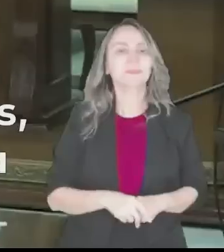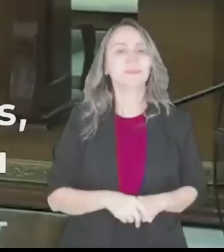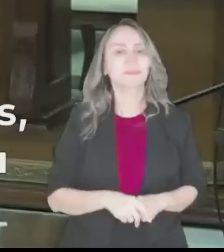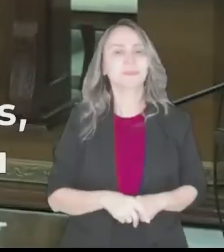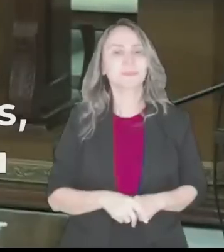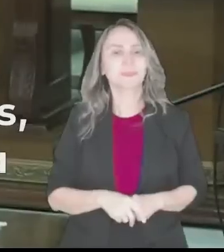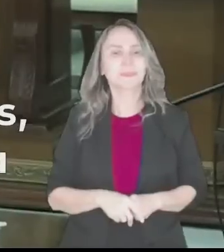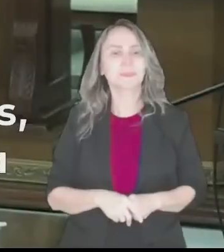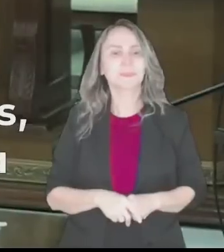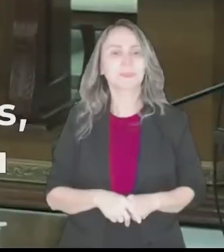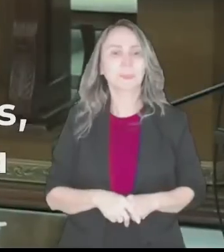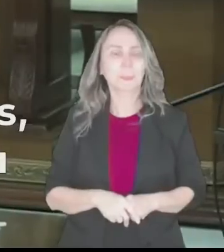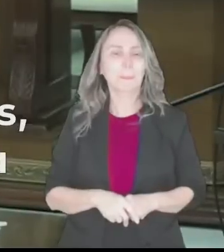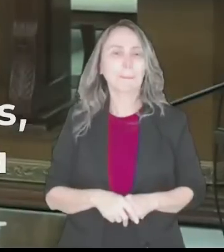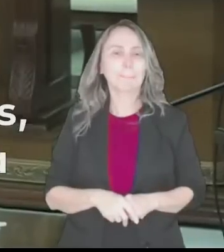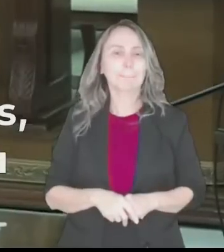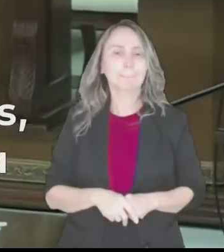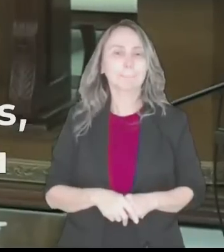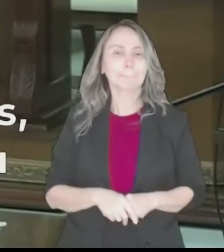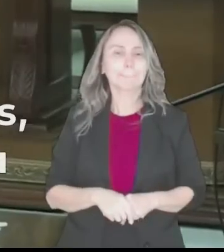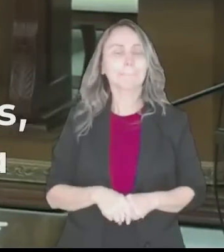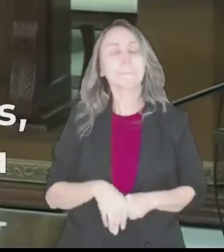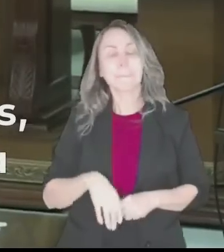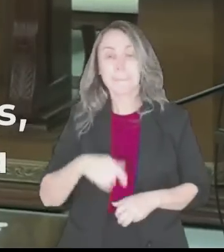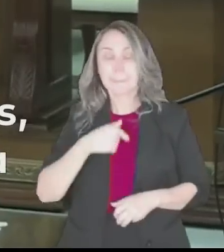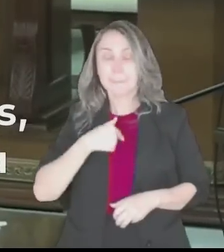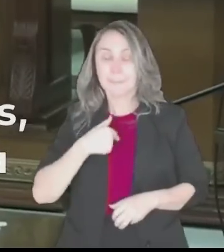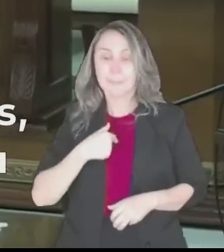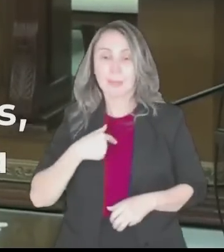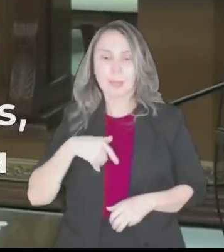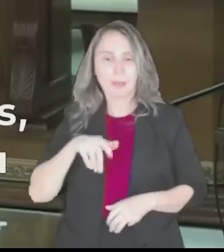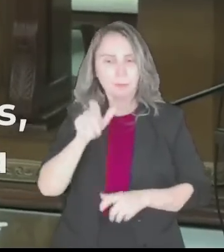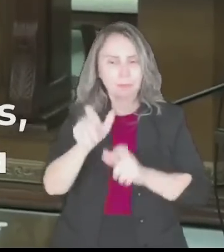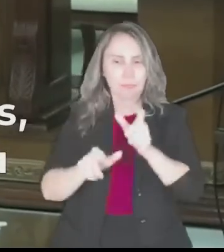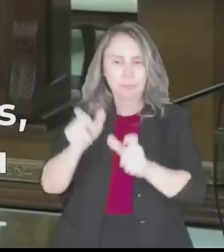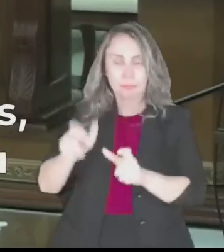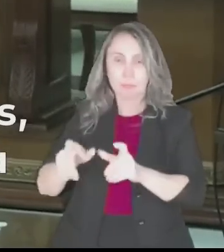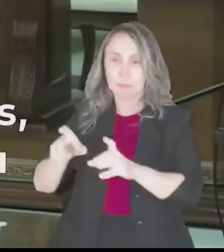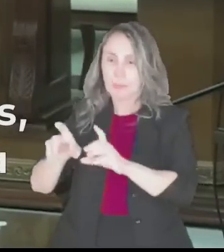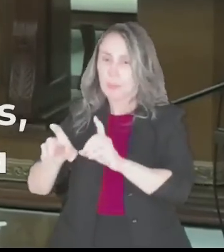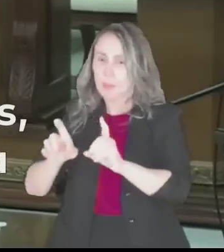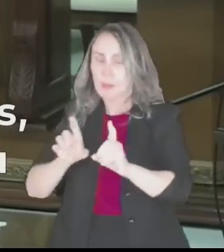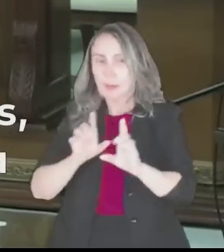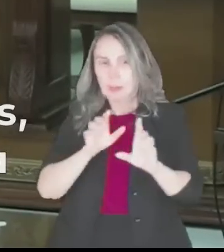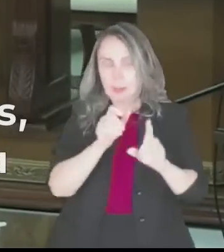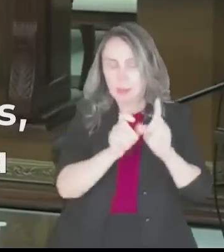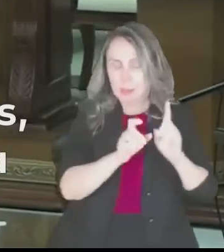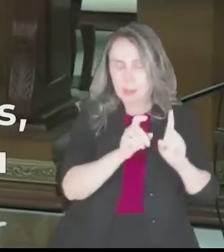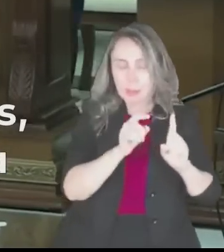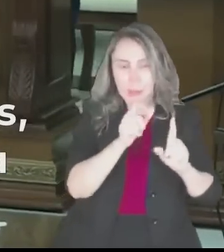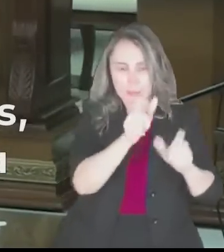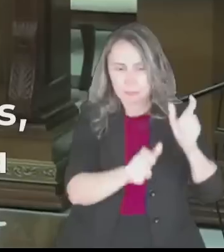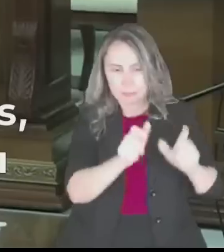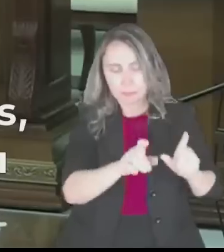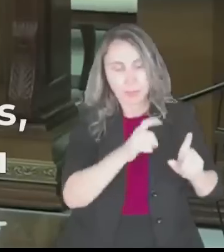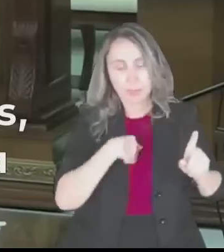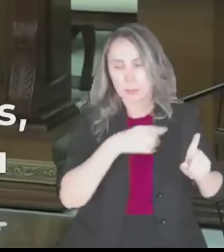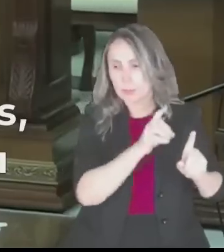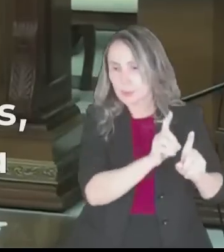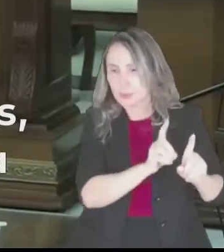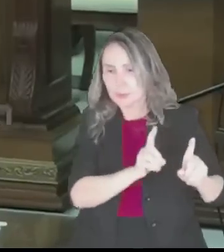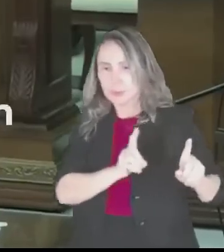Apartando-me eu um pouco deles, logo achei aquele a quem ama a